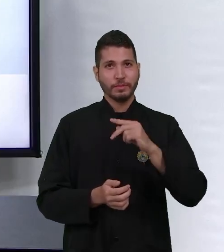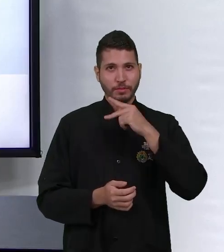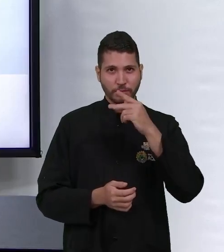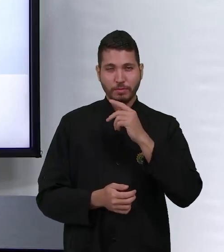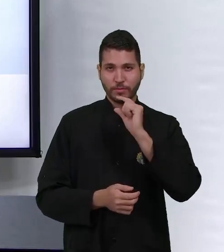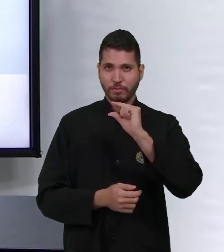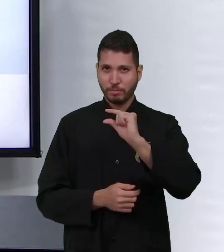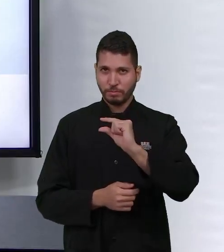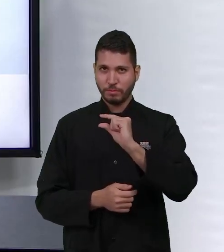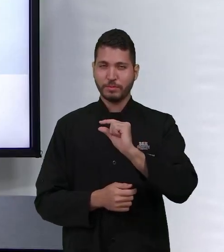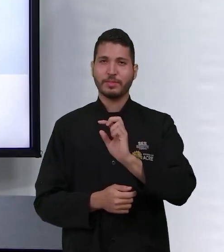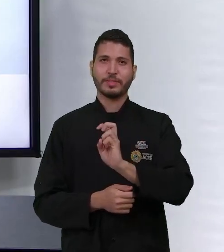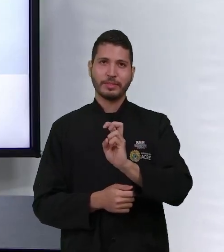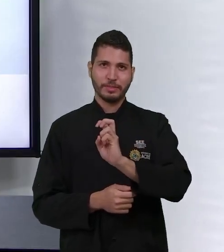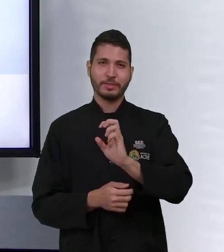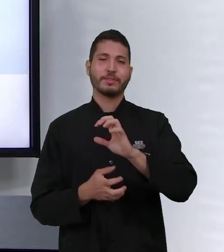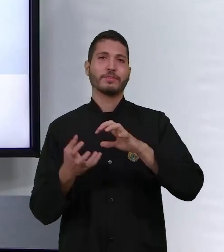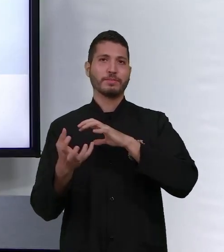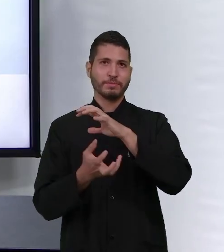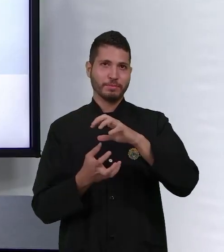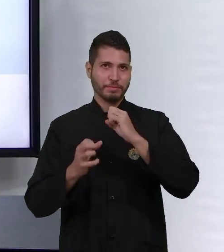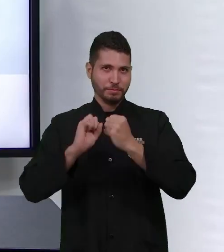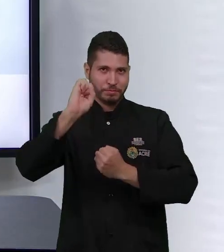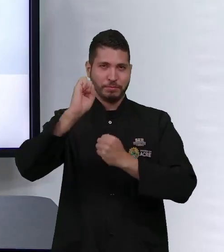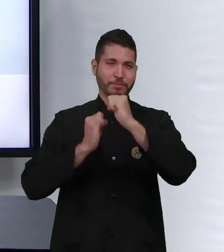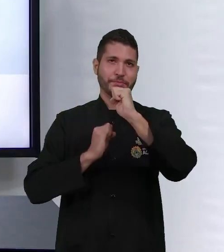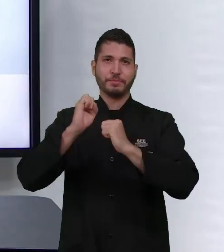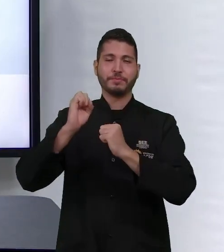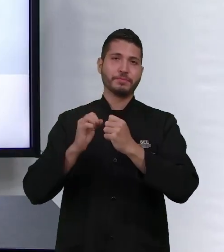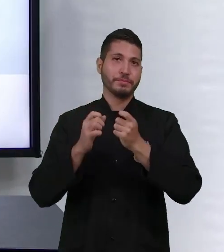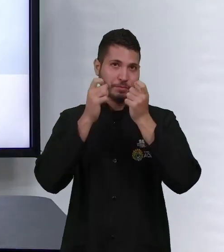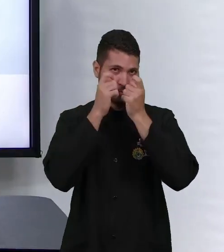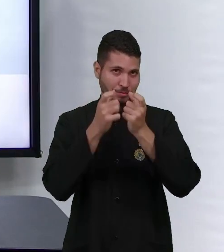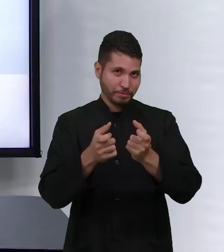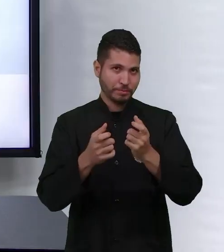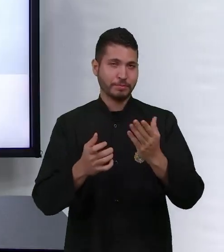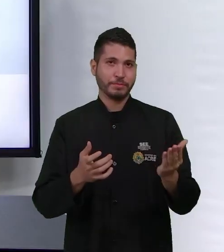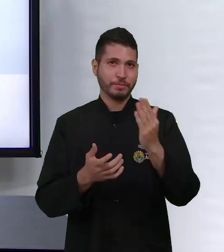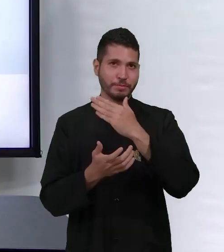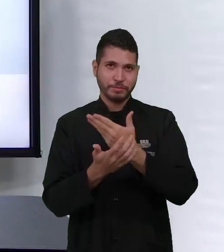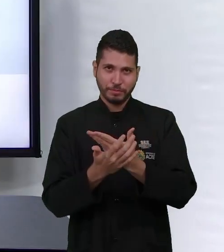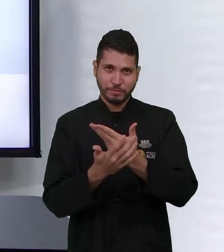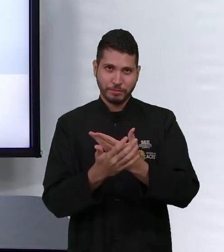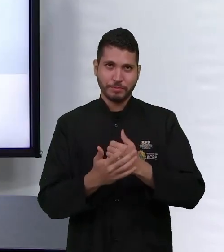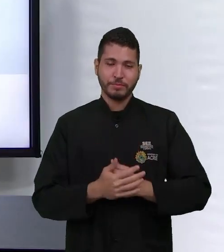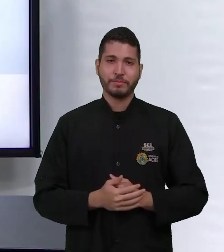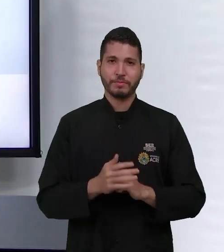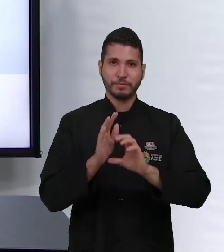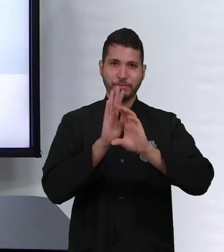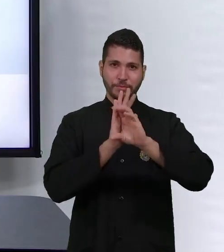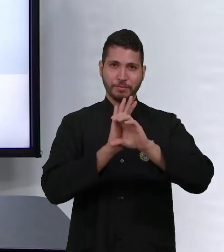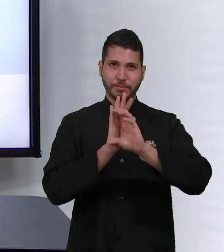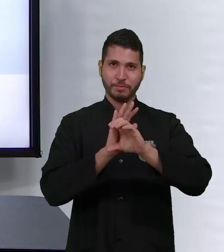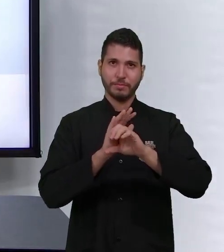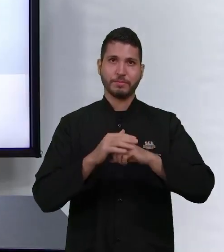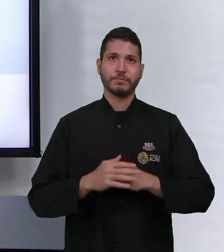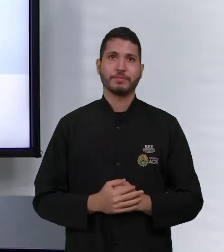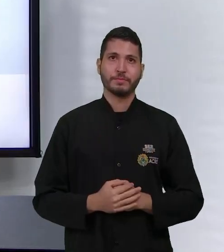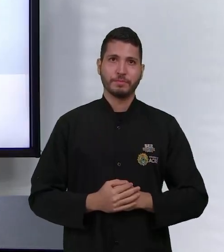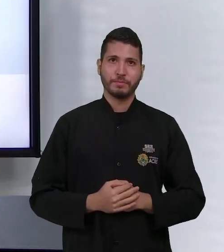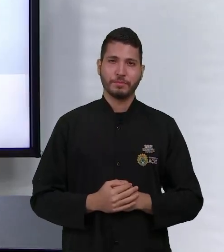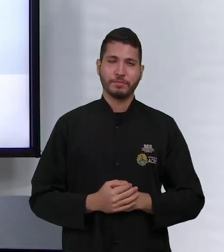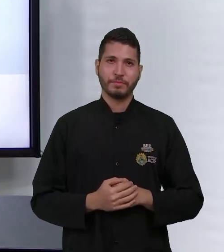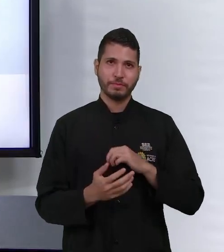sobre a quinta Revolução Industrial. Tá bom? Fiquem atentos e vamos à aula. Vamos primeiro ao conceito. O que foi